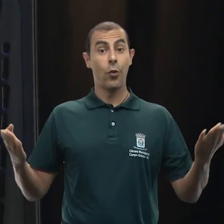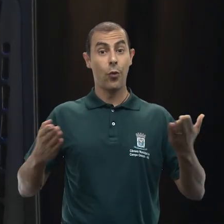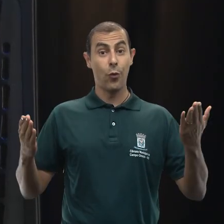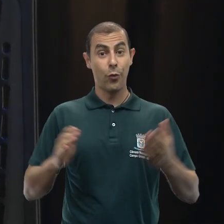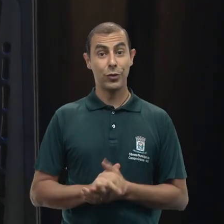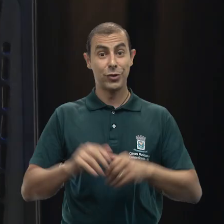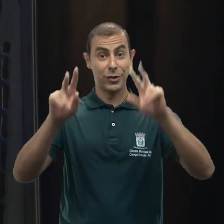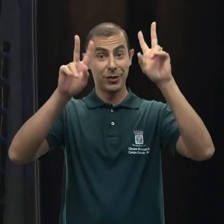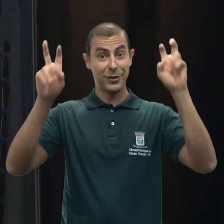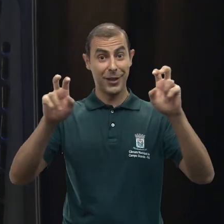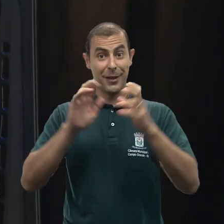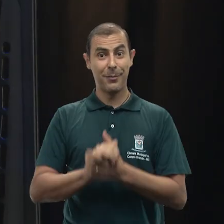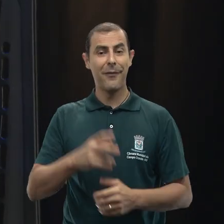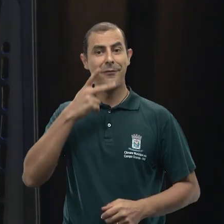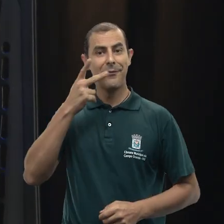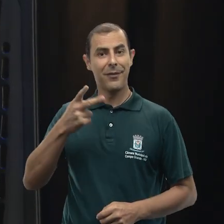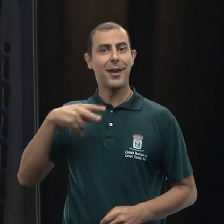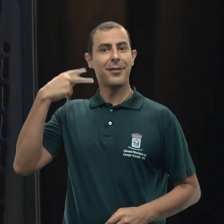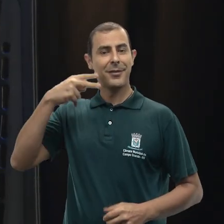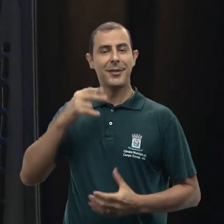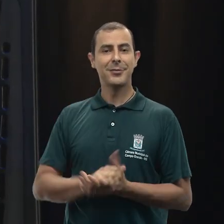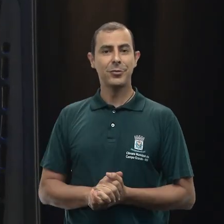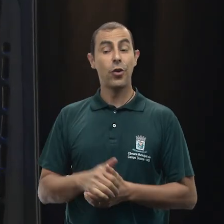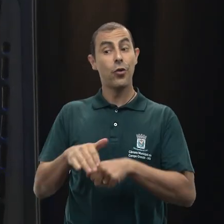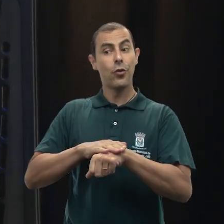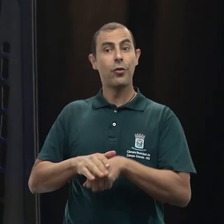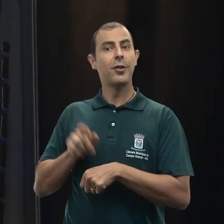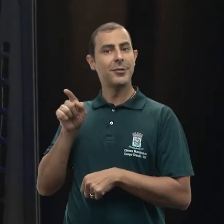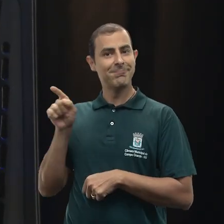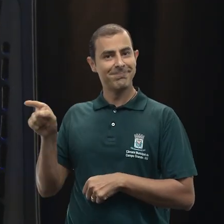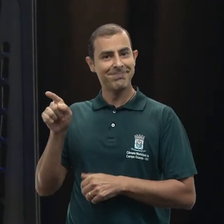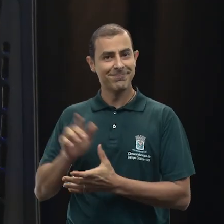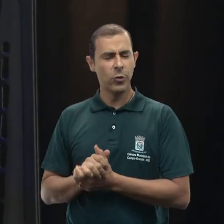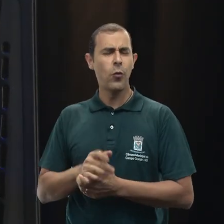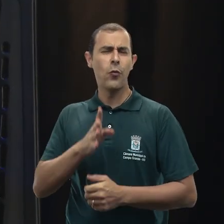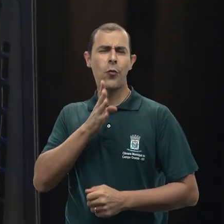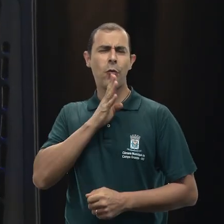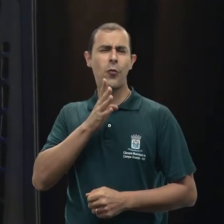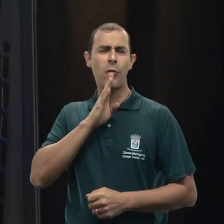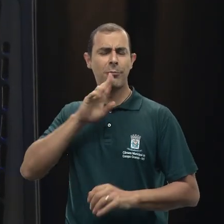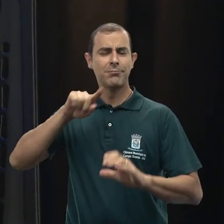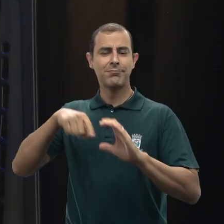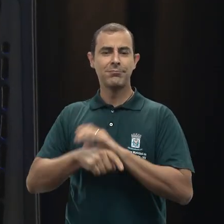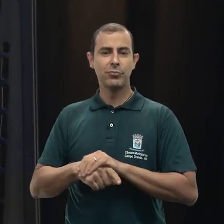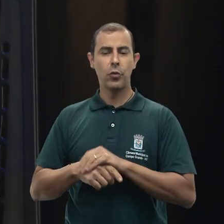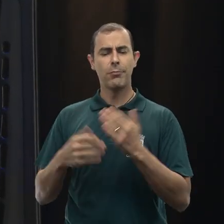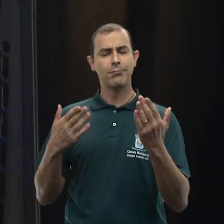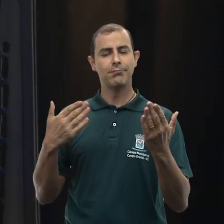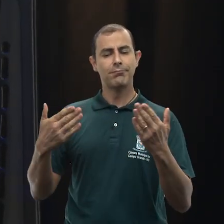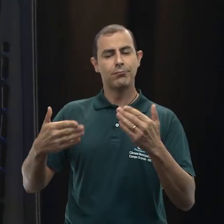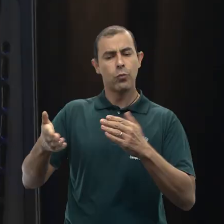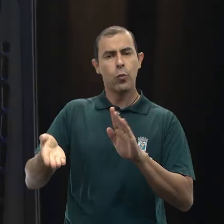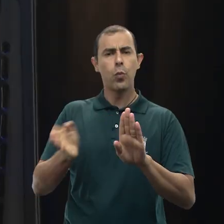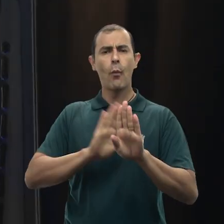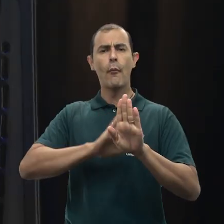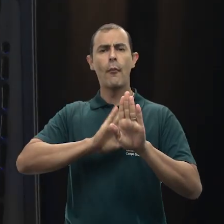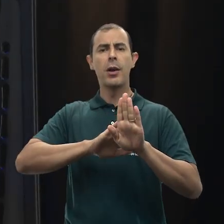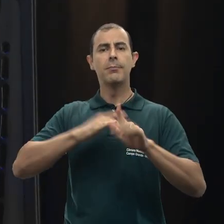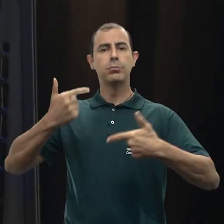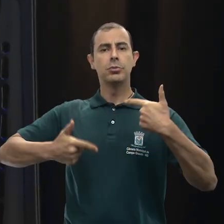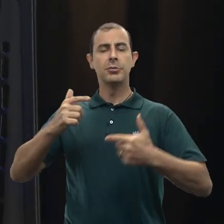Fala, vereador. De hoje eu converso com alguém que conhece bem os bastidores da política e agora